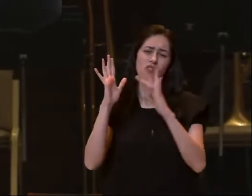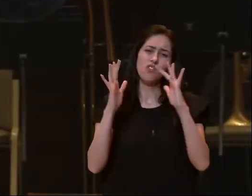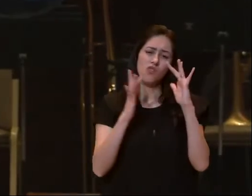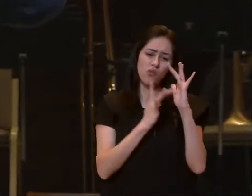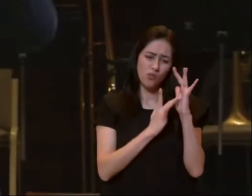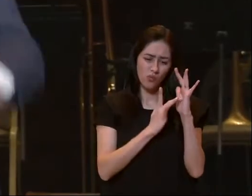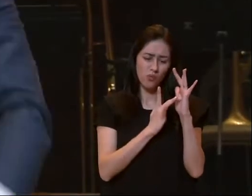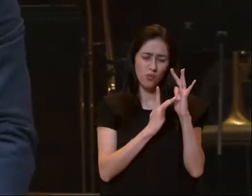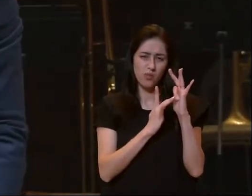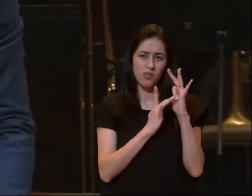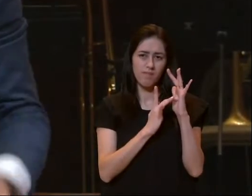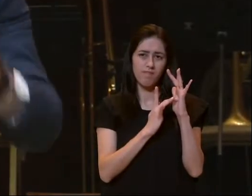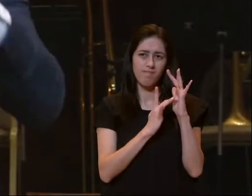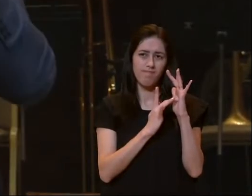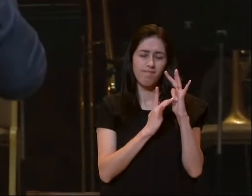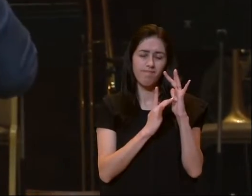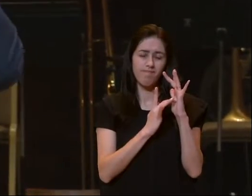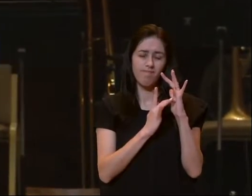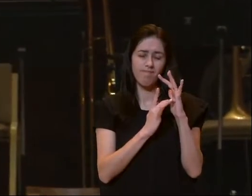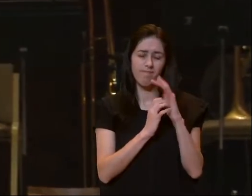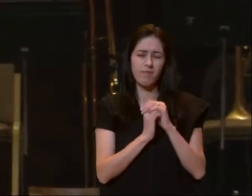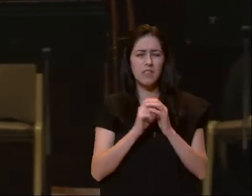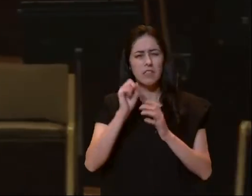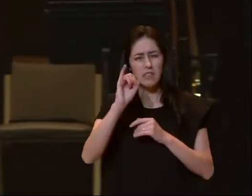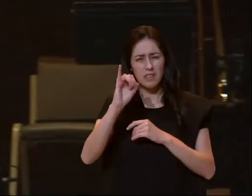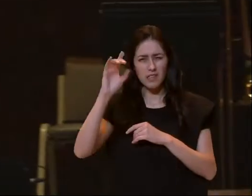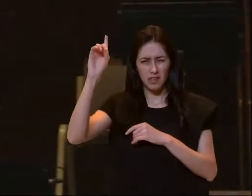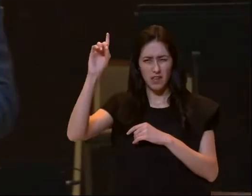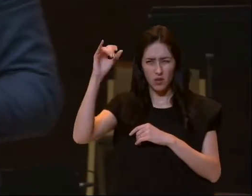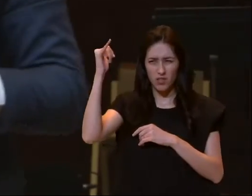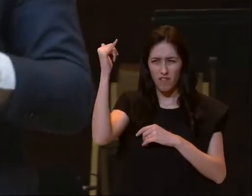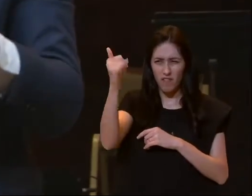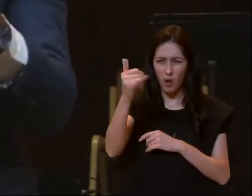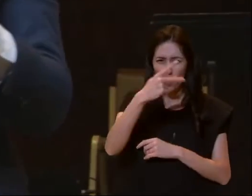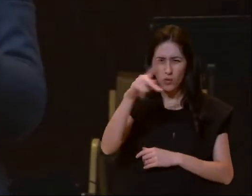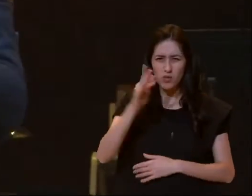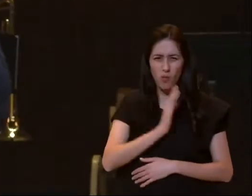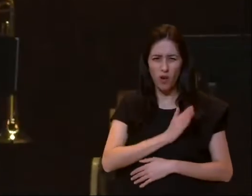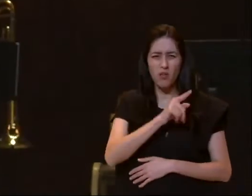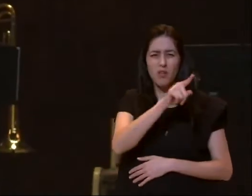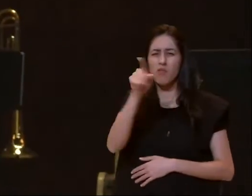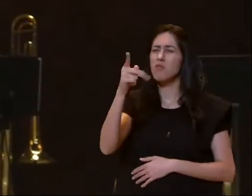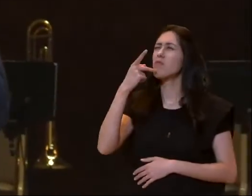de Jesus. Se Deus falou contigo e hoje você está dizendo: Pai, eu quero